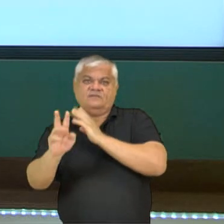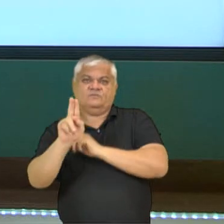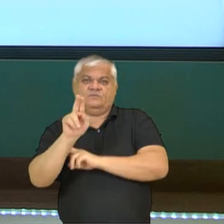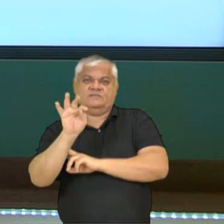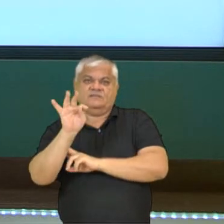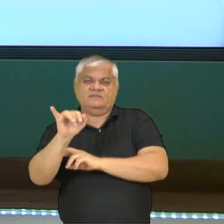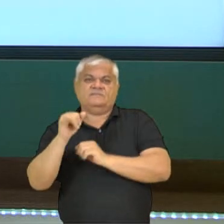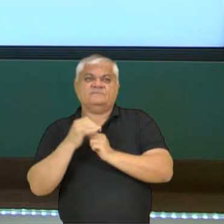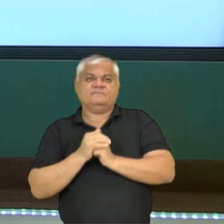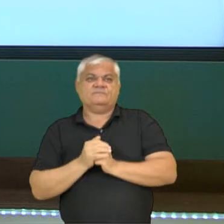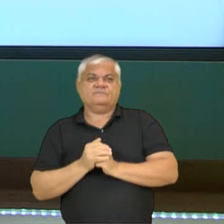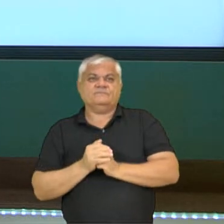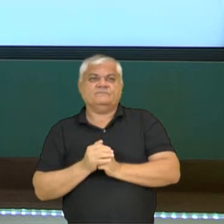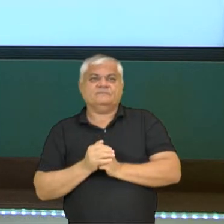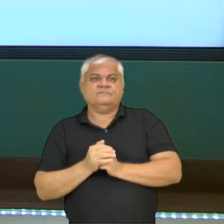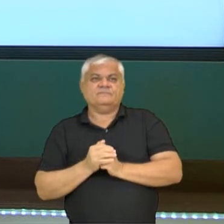UTI.